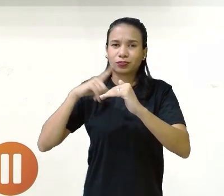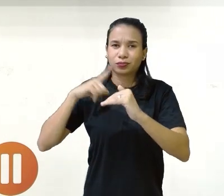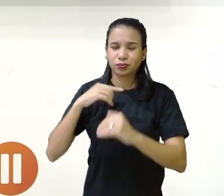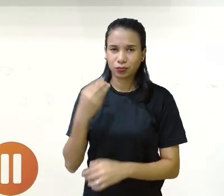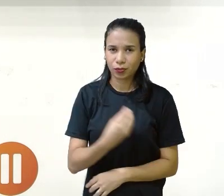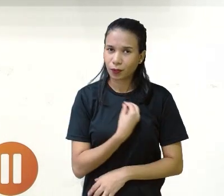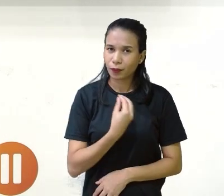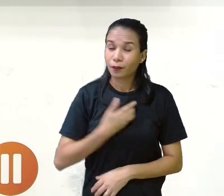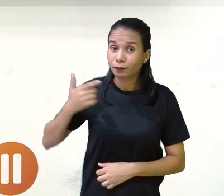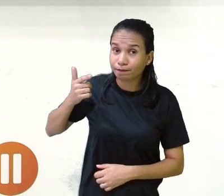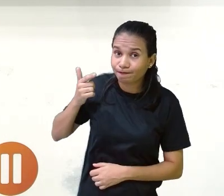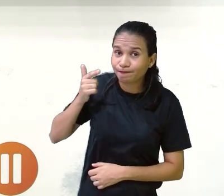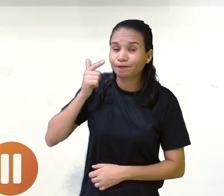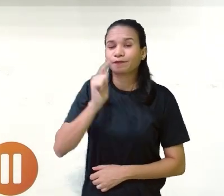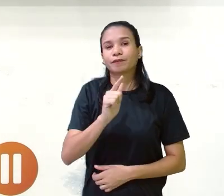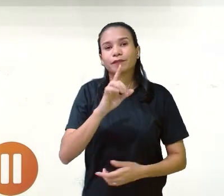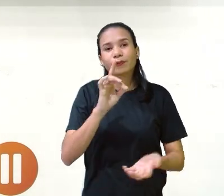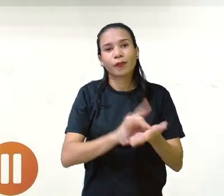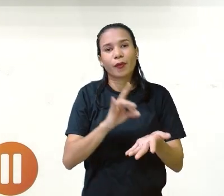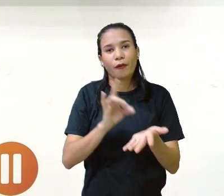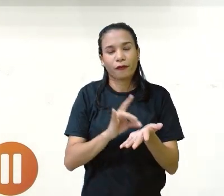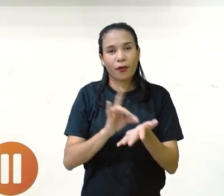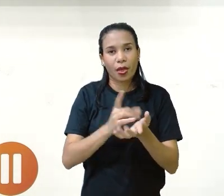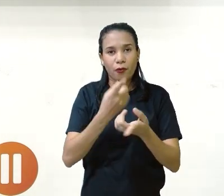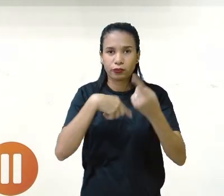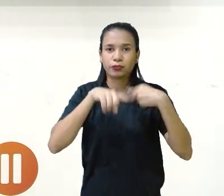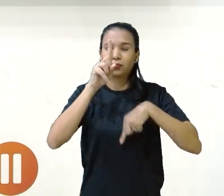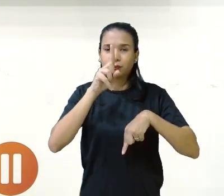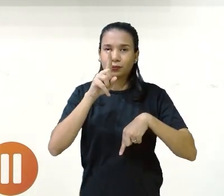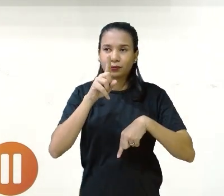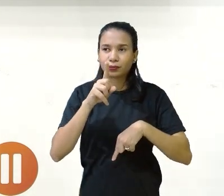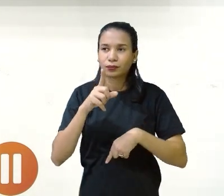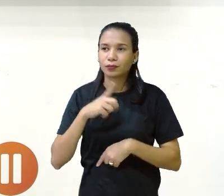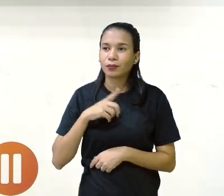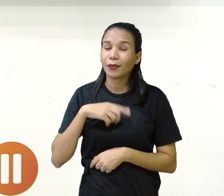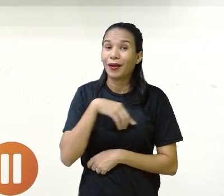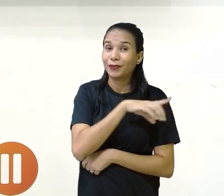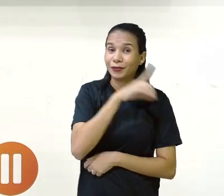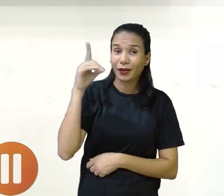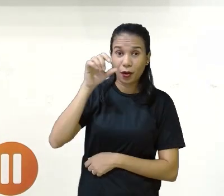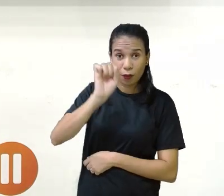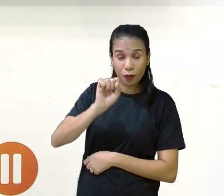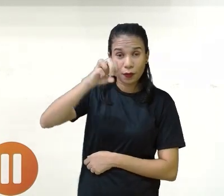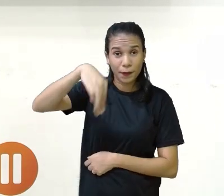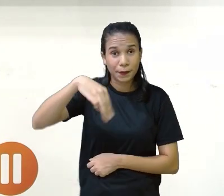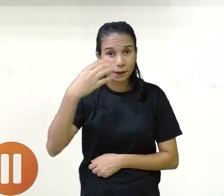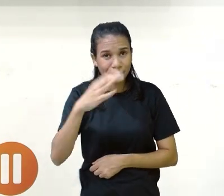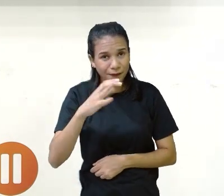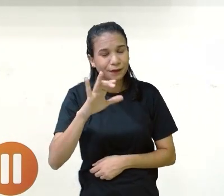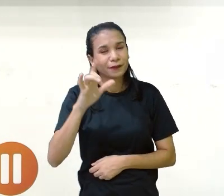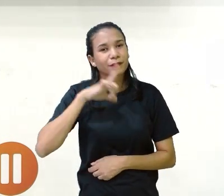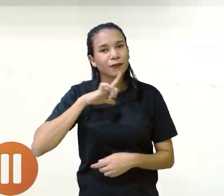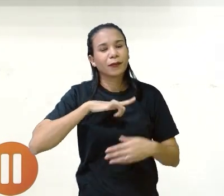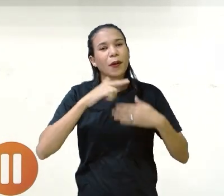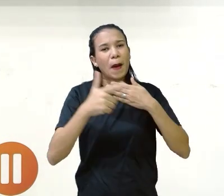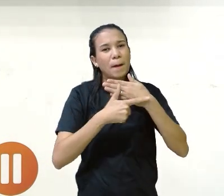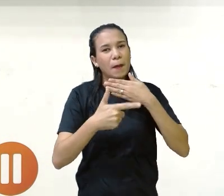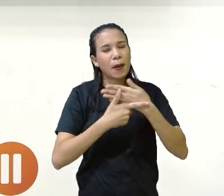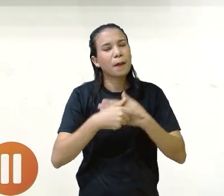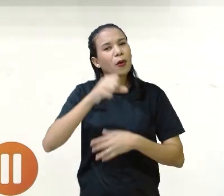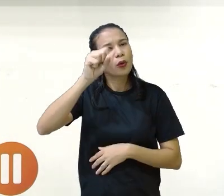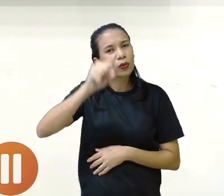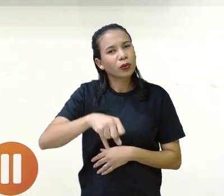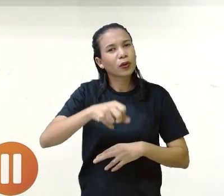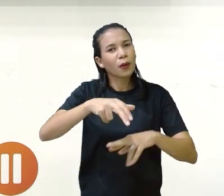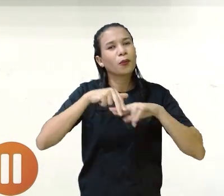e conseguindo muitas conquistas. E o 8 de março ele serve para isso. Não foi à toa que